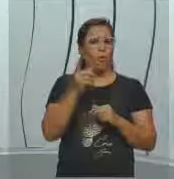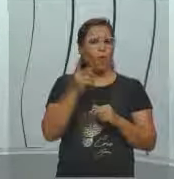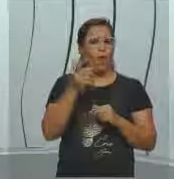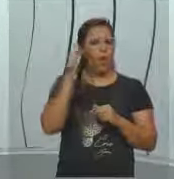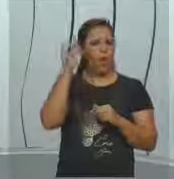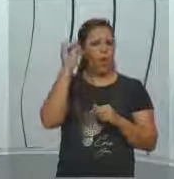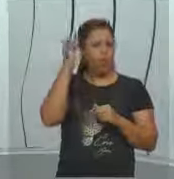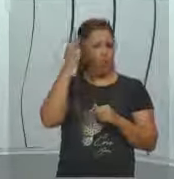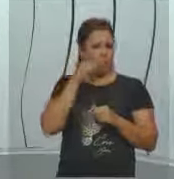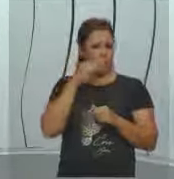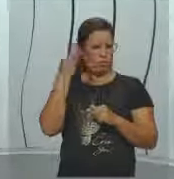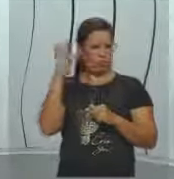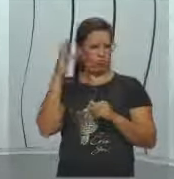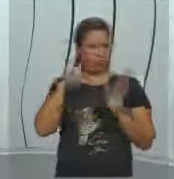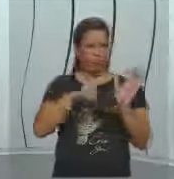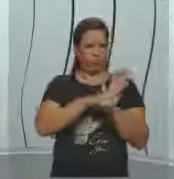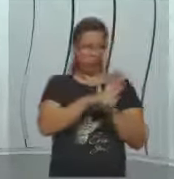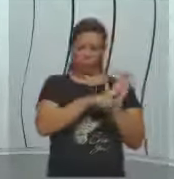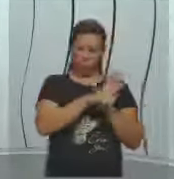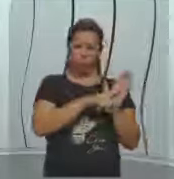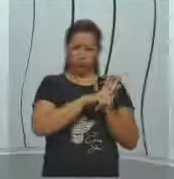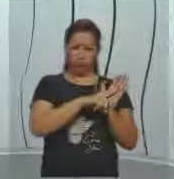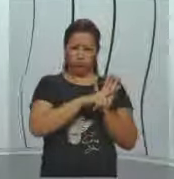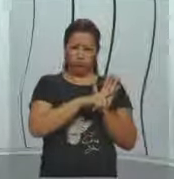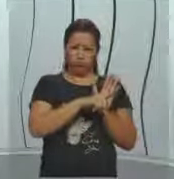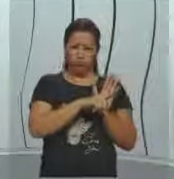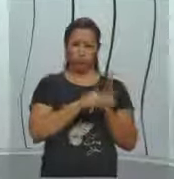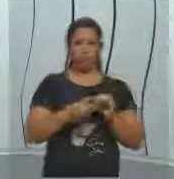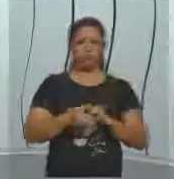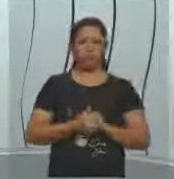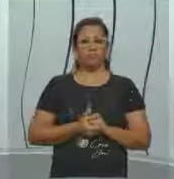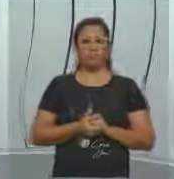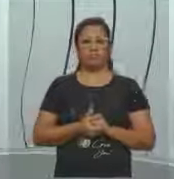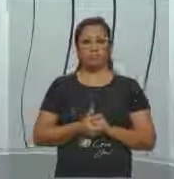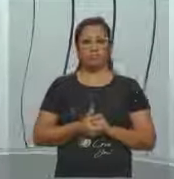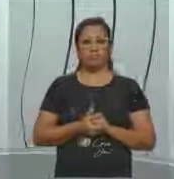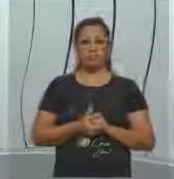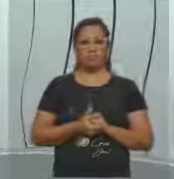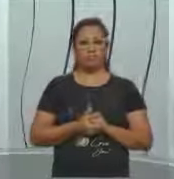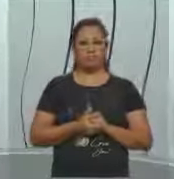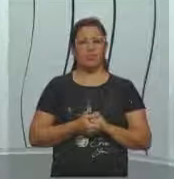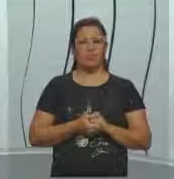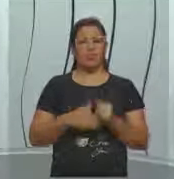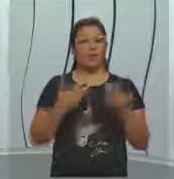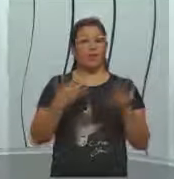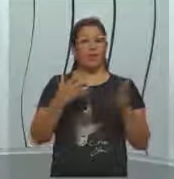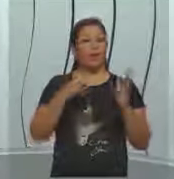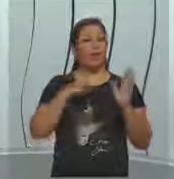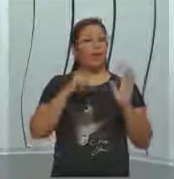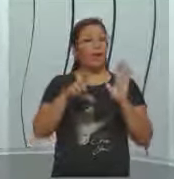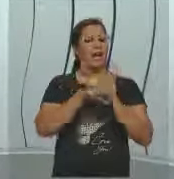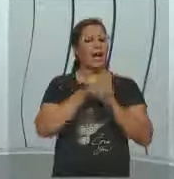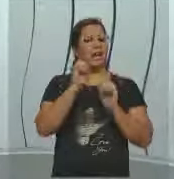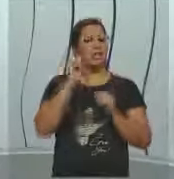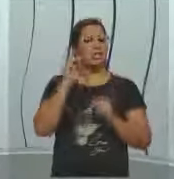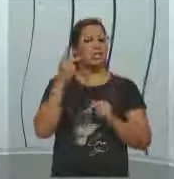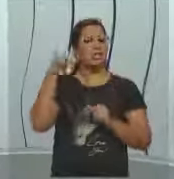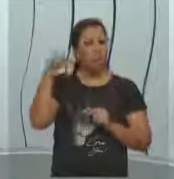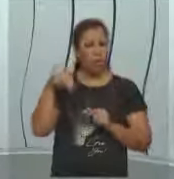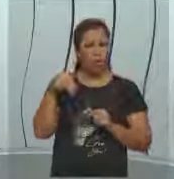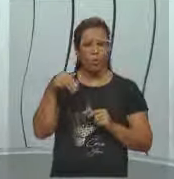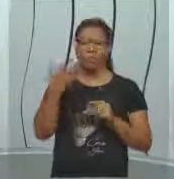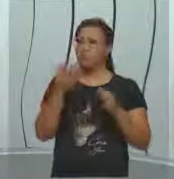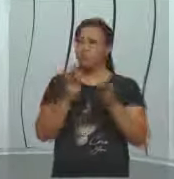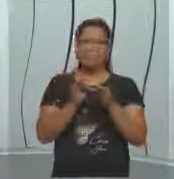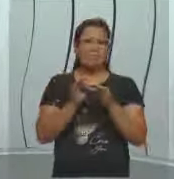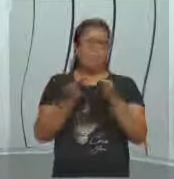finalzinho do século XVIII e século XIX, tá bom? Gente, a lei de Ohm é muito simples e ela tem